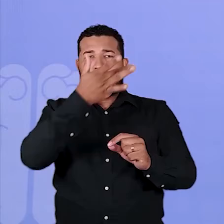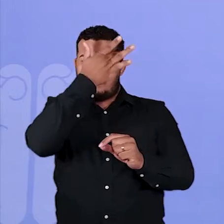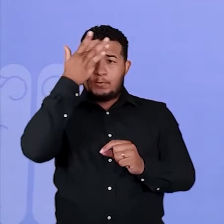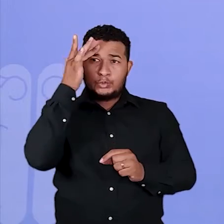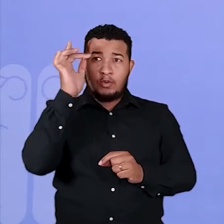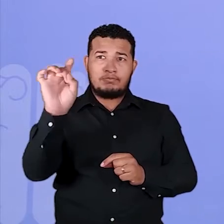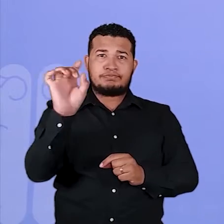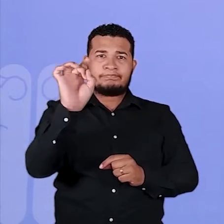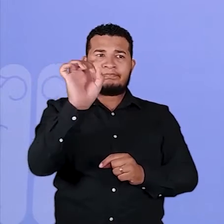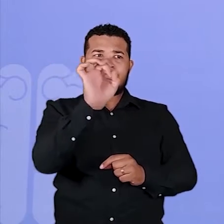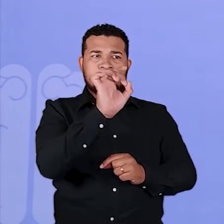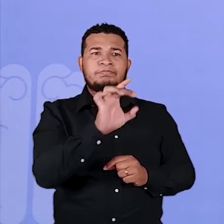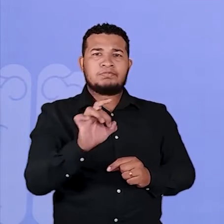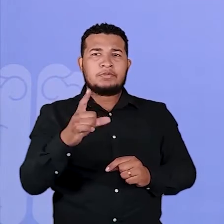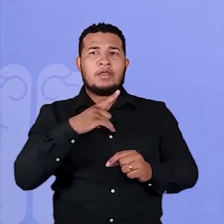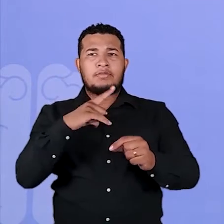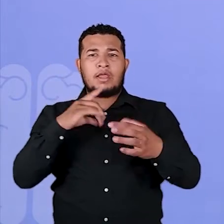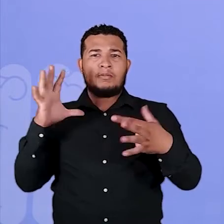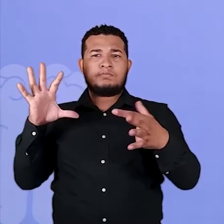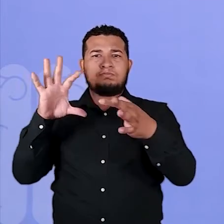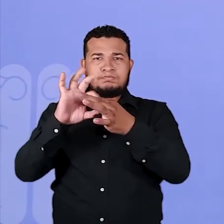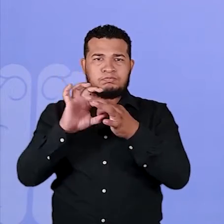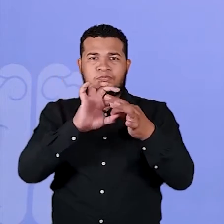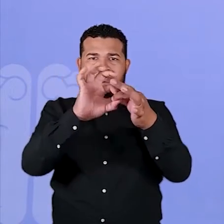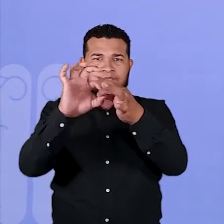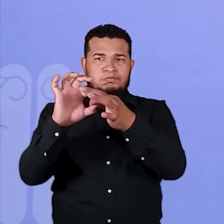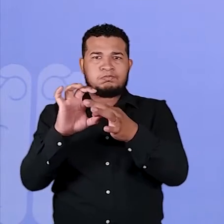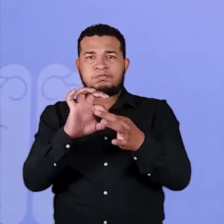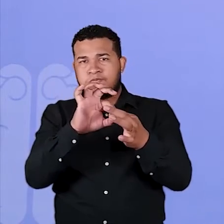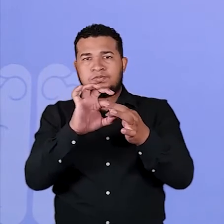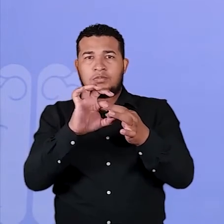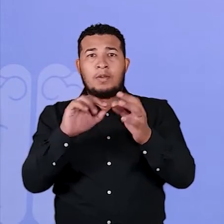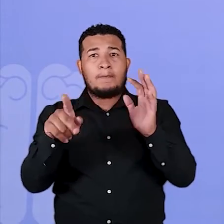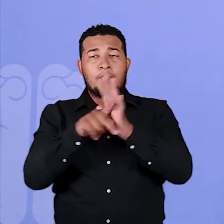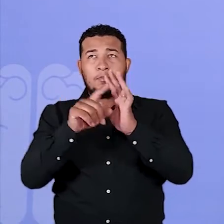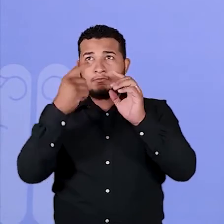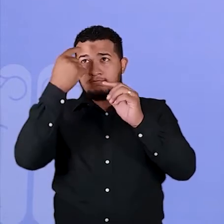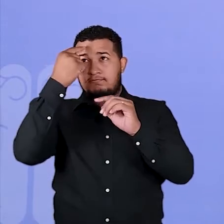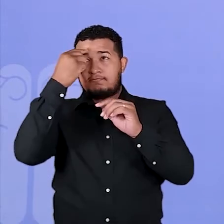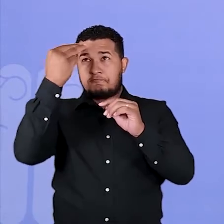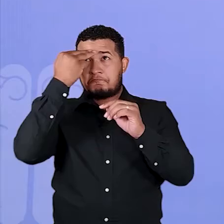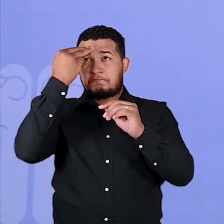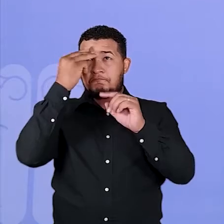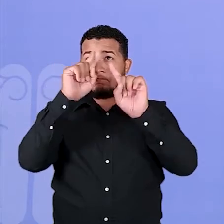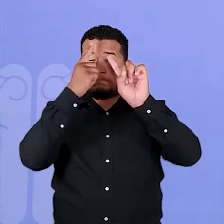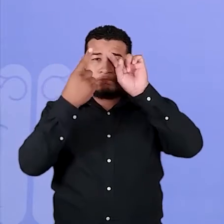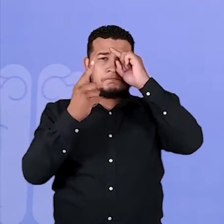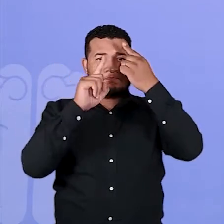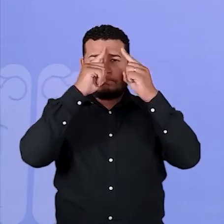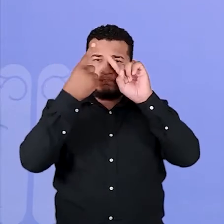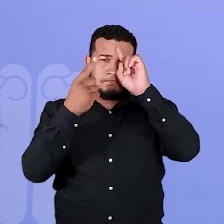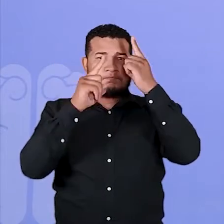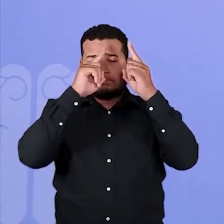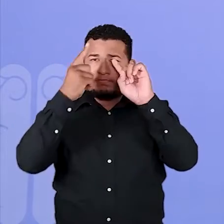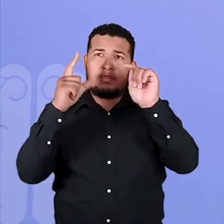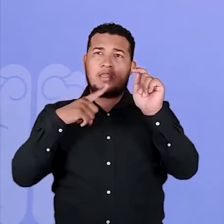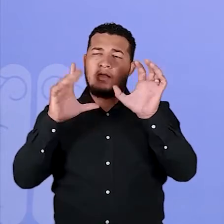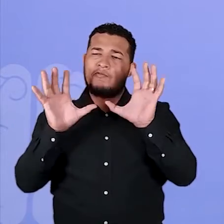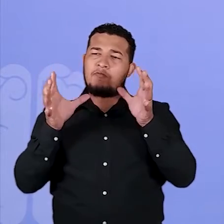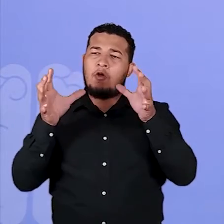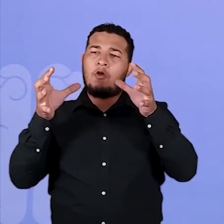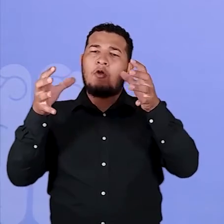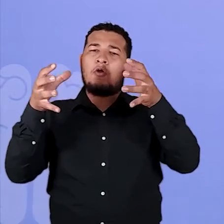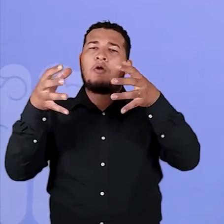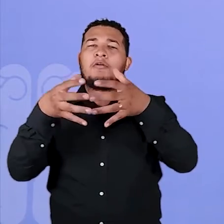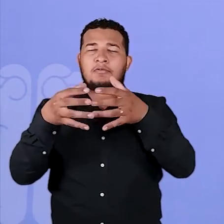cada pessoa possui um conjunto único de ideias em sua mente e essas ideias dão